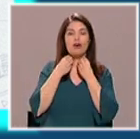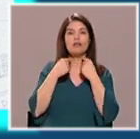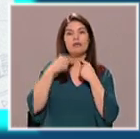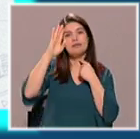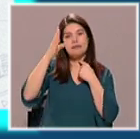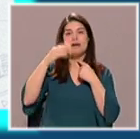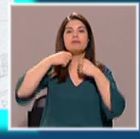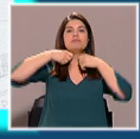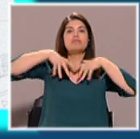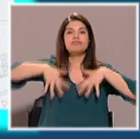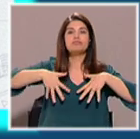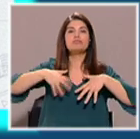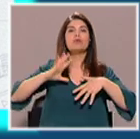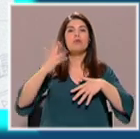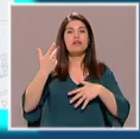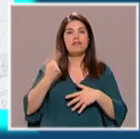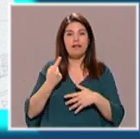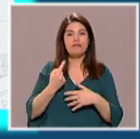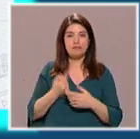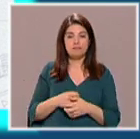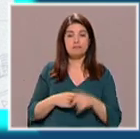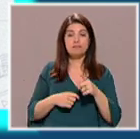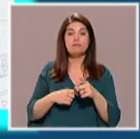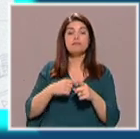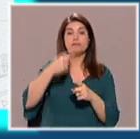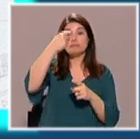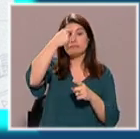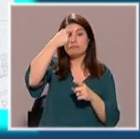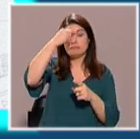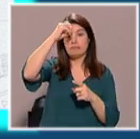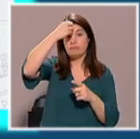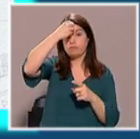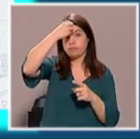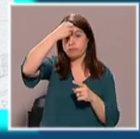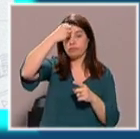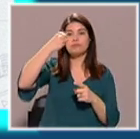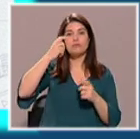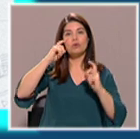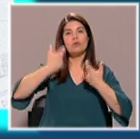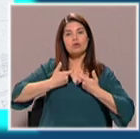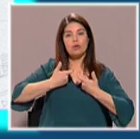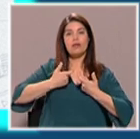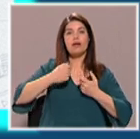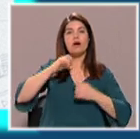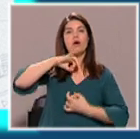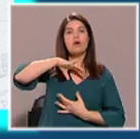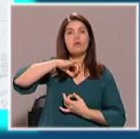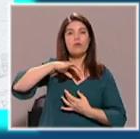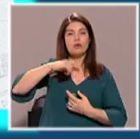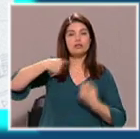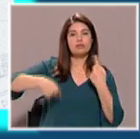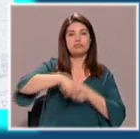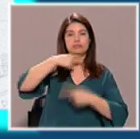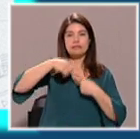os seus mensageiros químicos. O papel da glândula pituitária é avaliar se os níveis de hormonas no sangue estão demasiado baixos